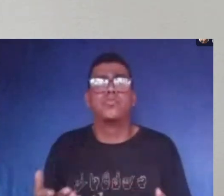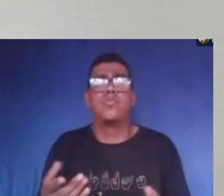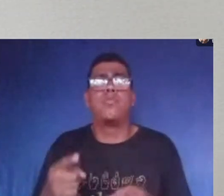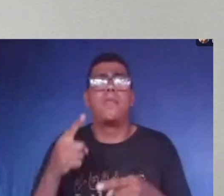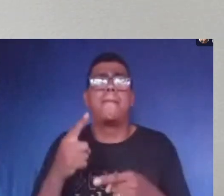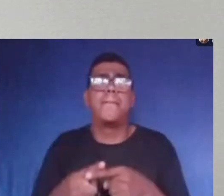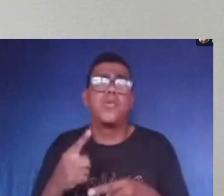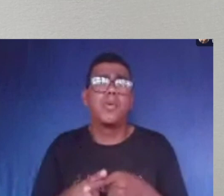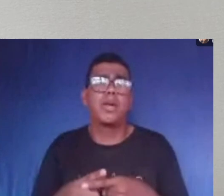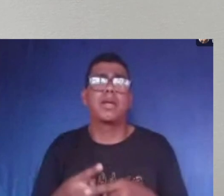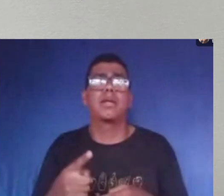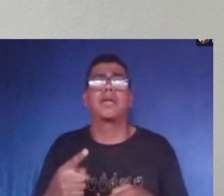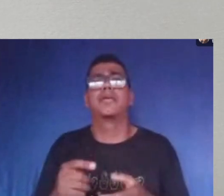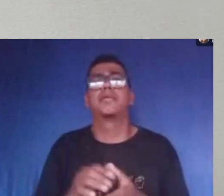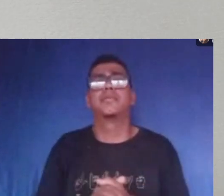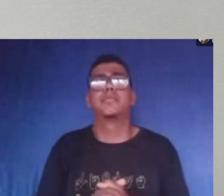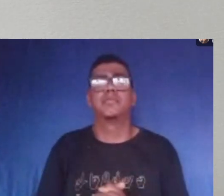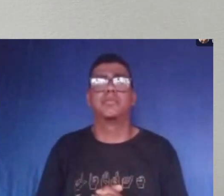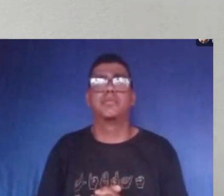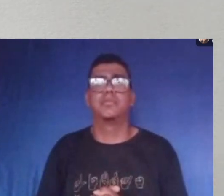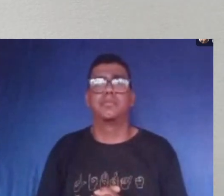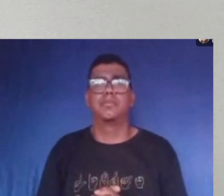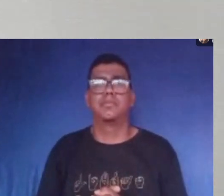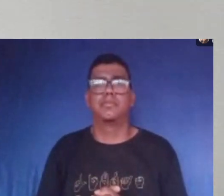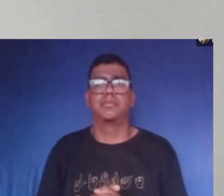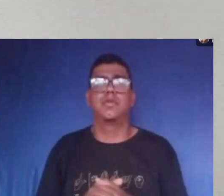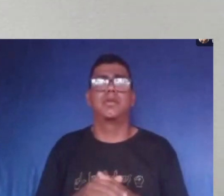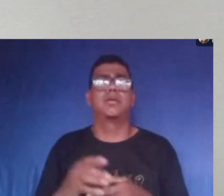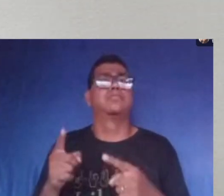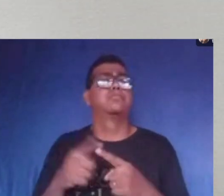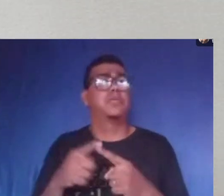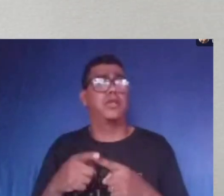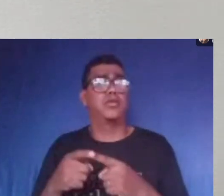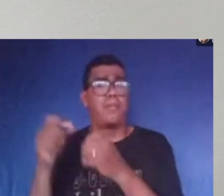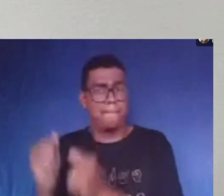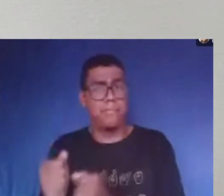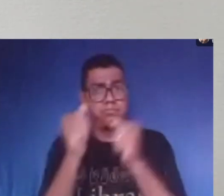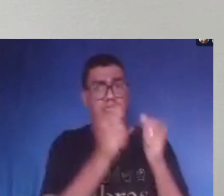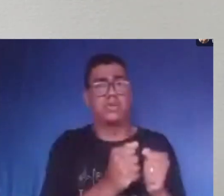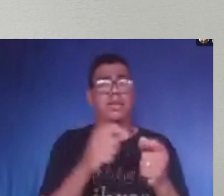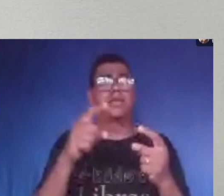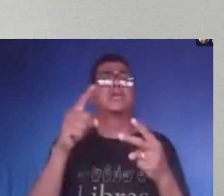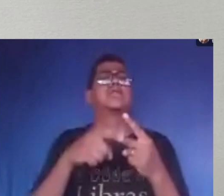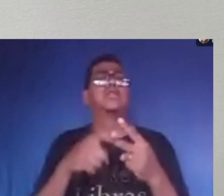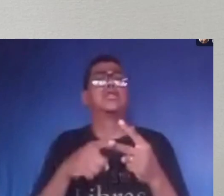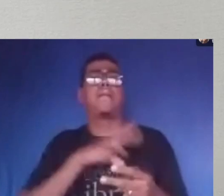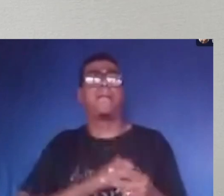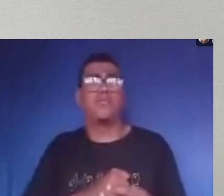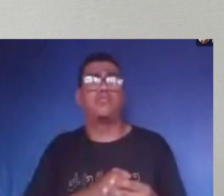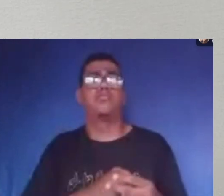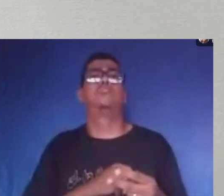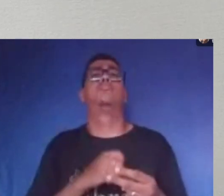água abaixo, porque a pandemia acabou com muitas coisas, que talvez algumas expectativas, inclusive para o futuro, já não vão acontecer mais, porque muitas coisas